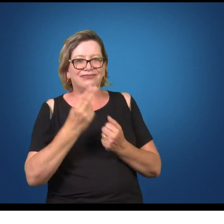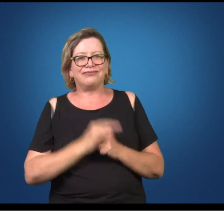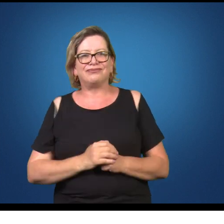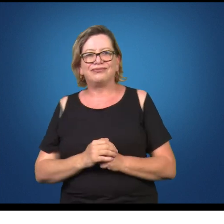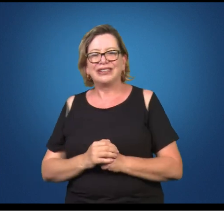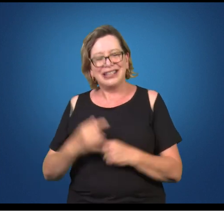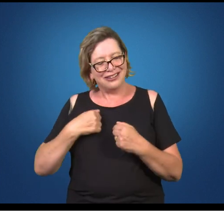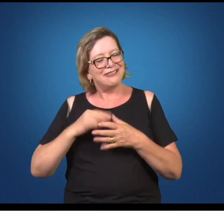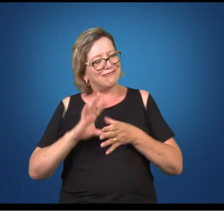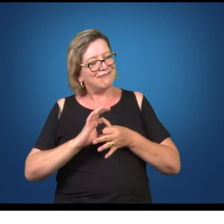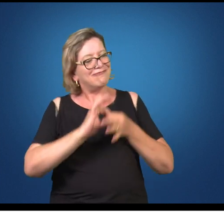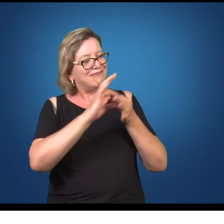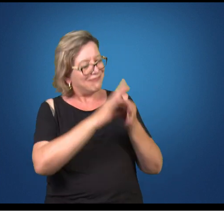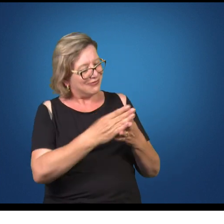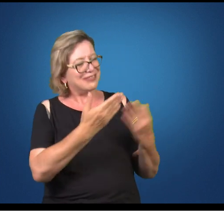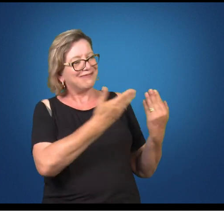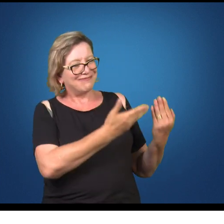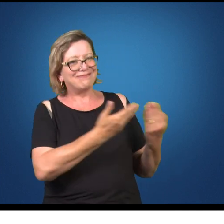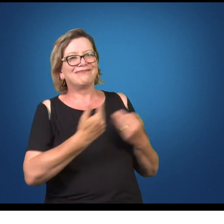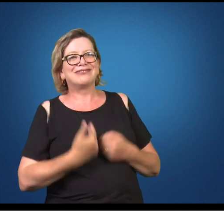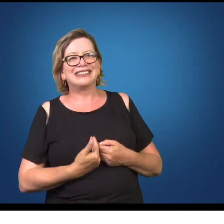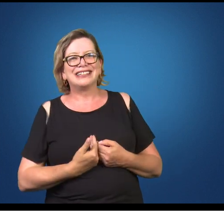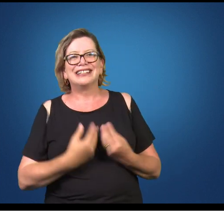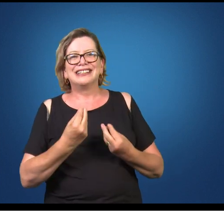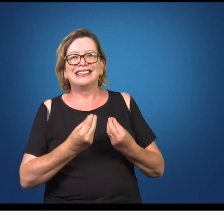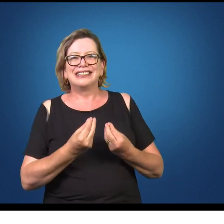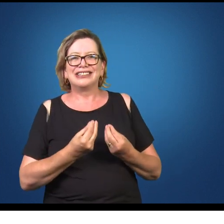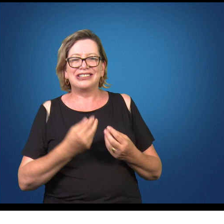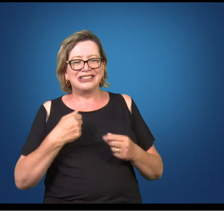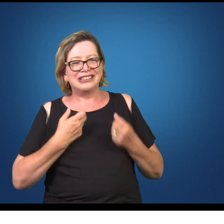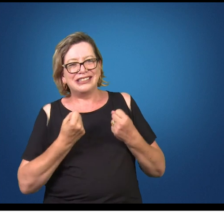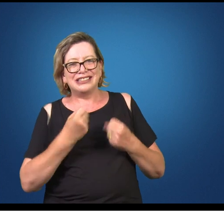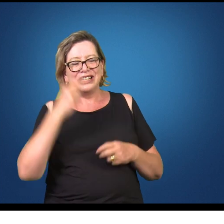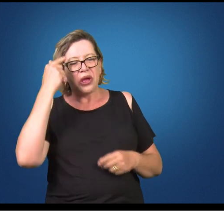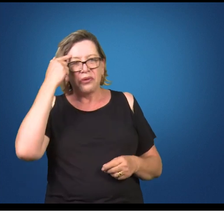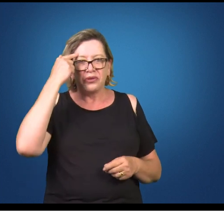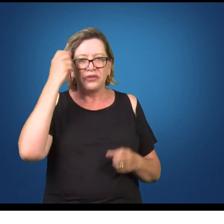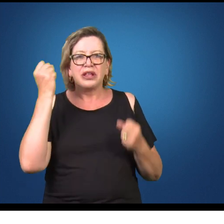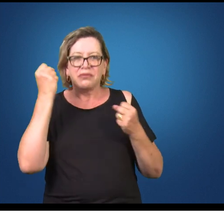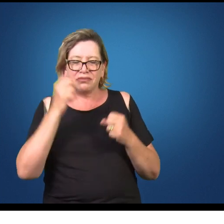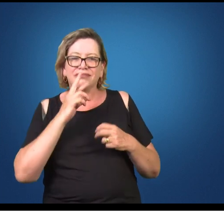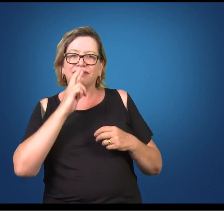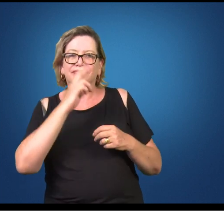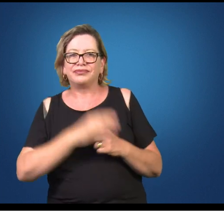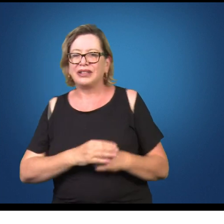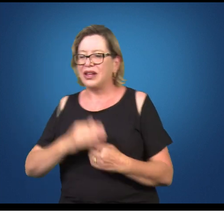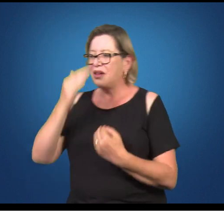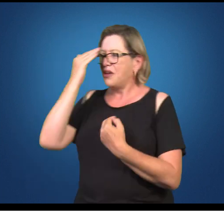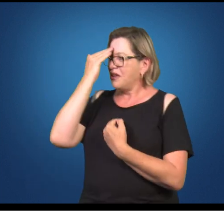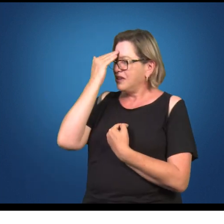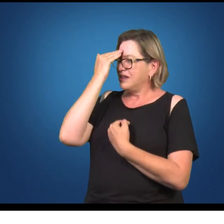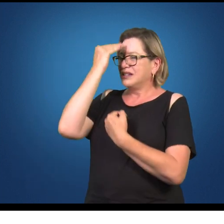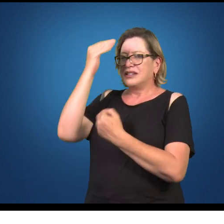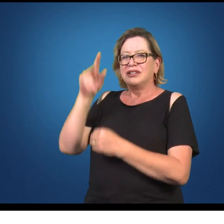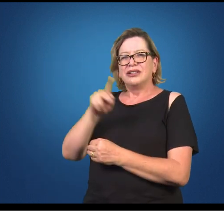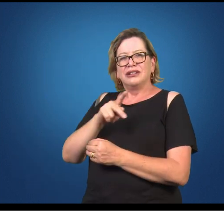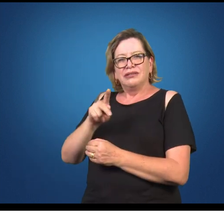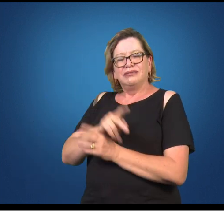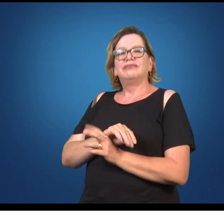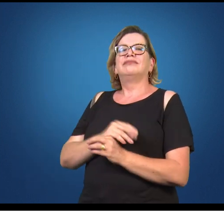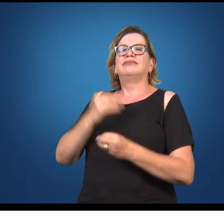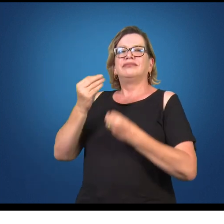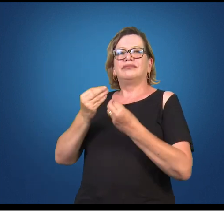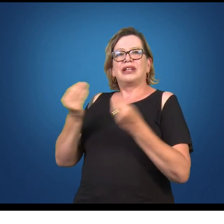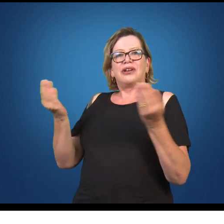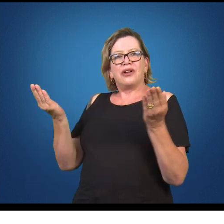agradeço. E me coloco à disposição também, qualquer dúvida. Obrigado, professora Érica. É isso aí.